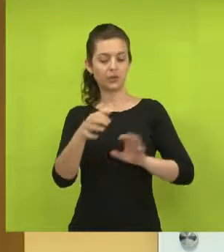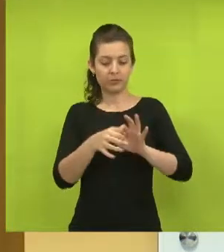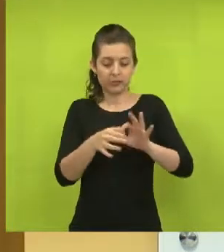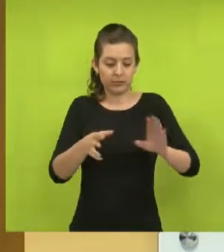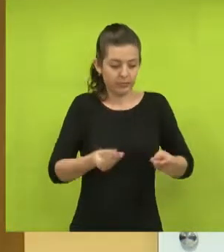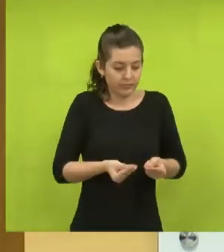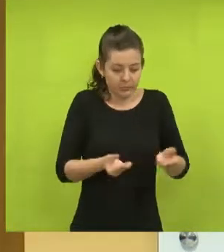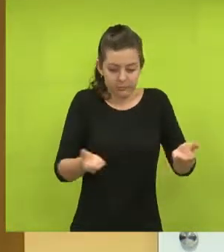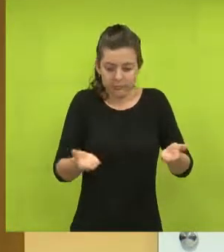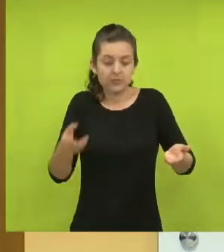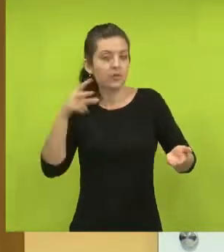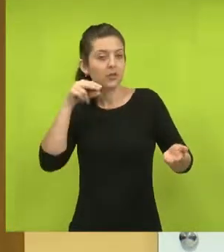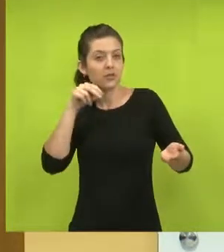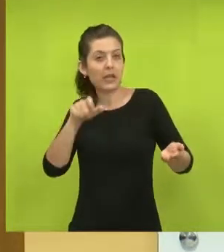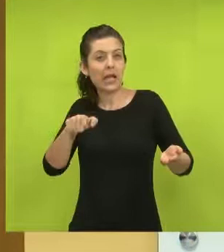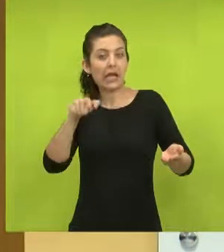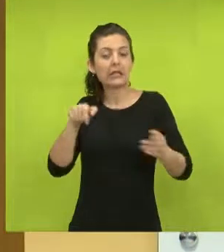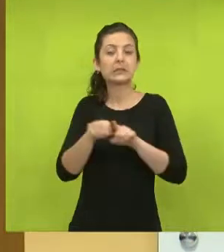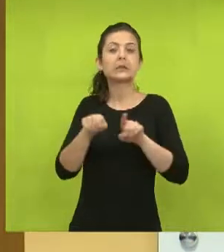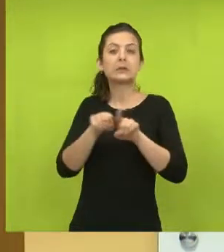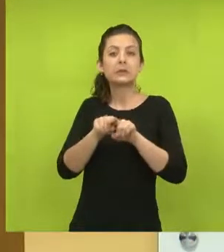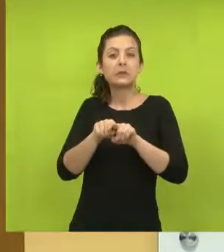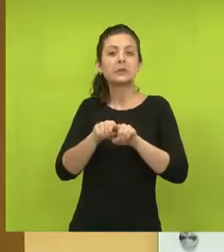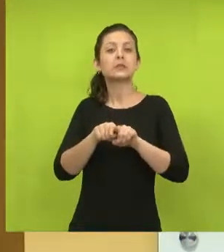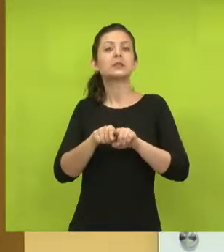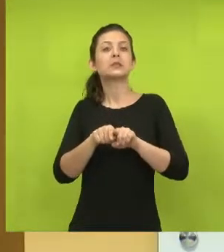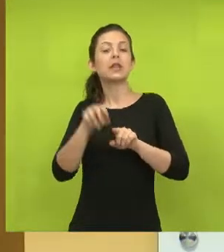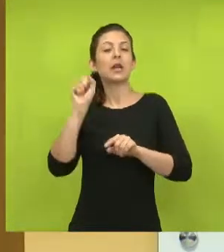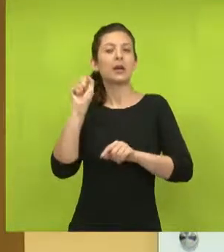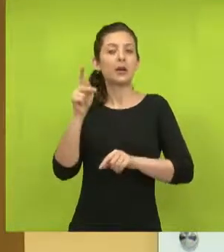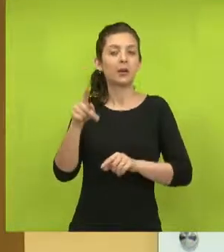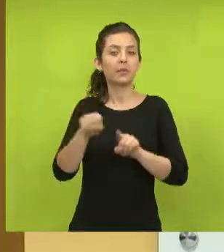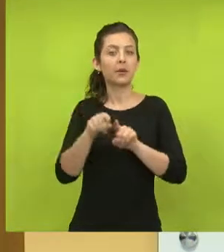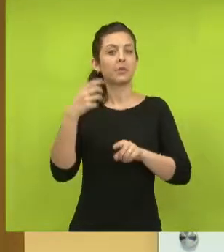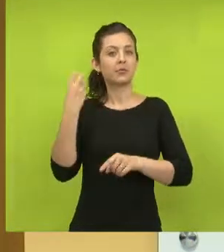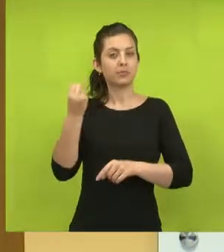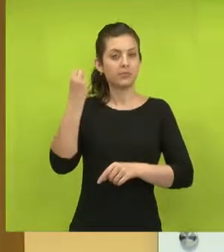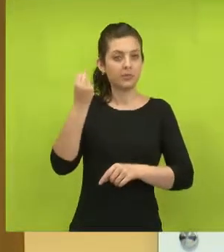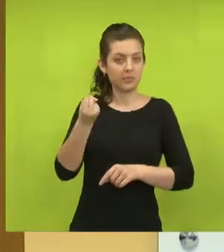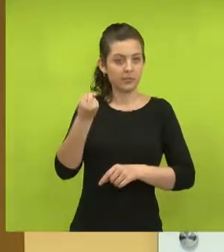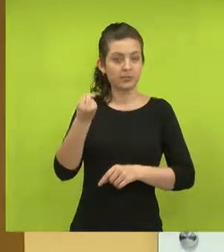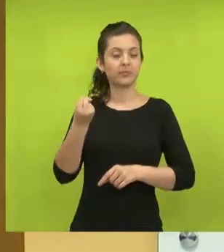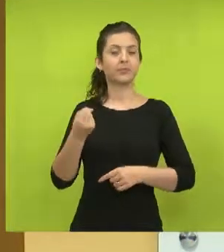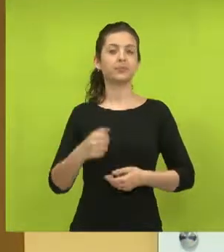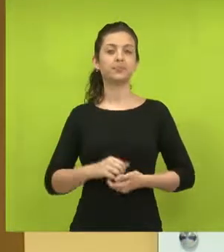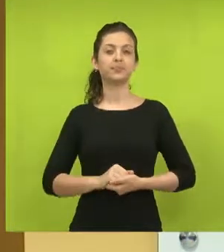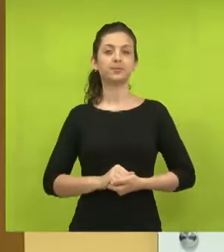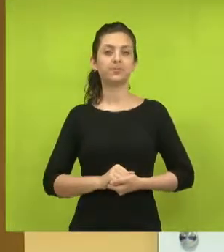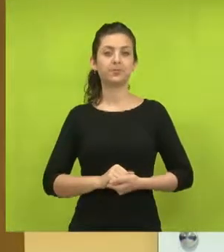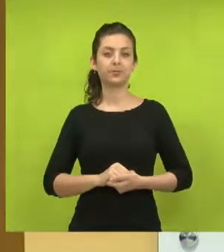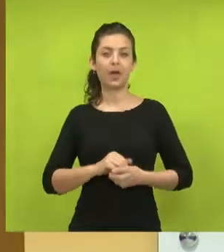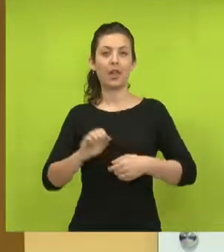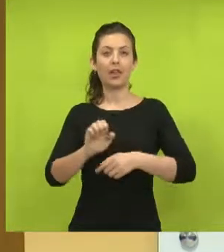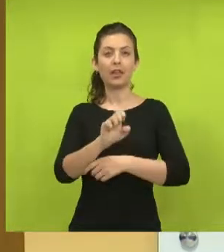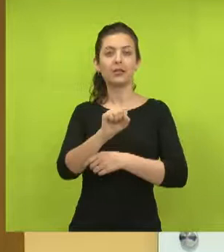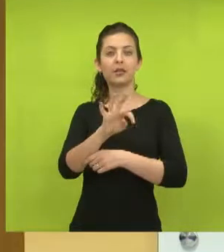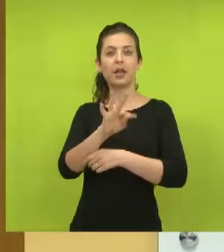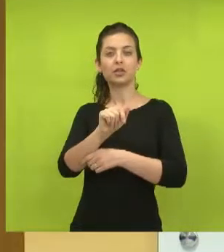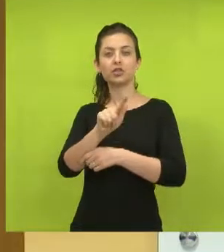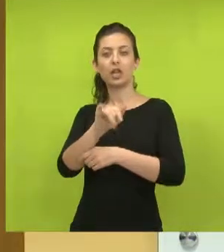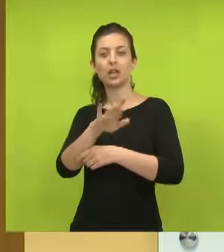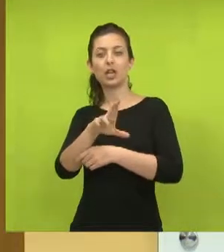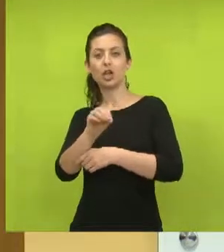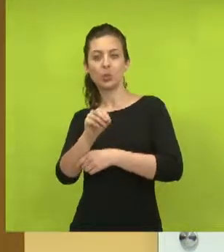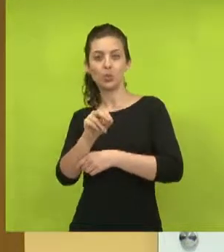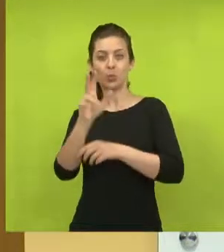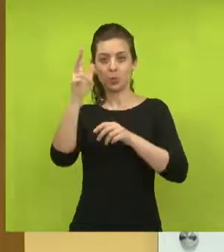de Natal aos servidores públicos, ativos e inativos, aposentados e pensionistas e estagiários da Câmara